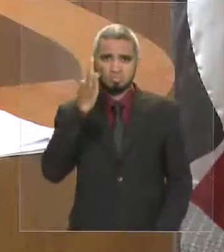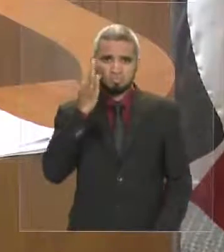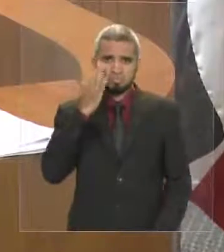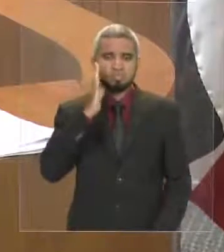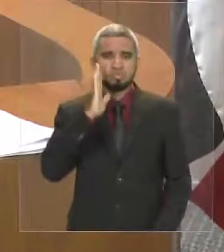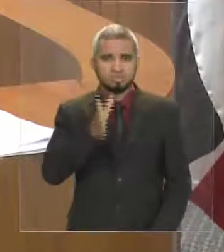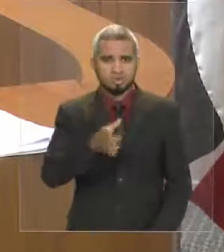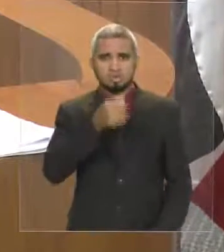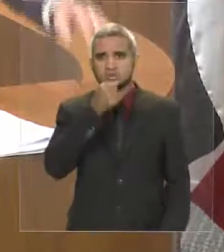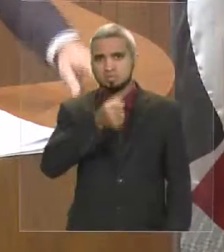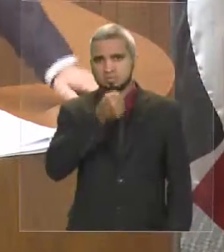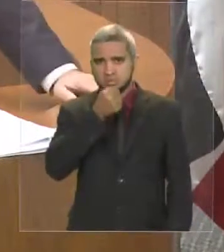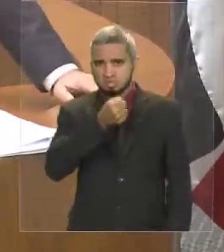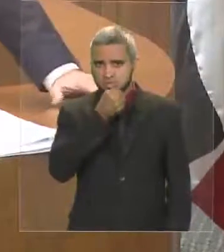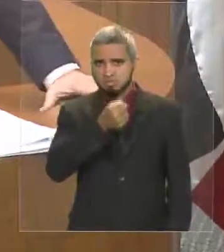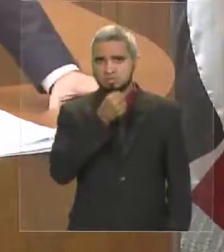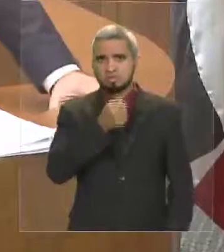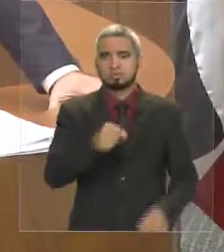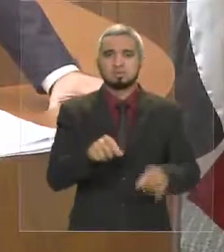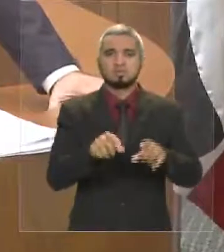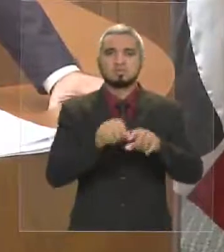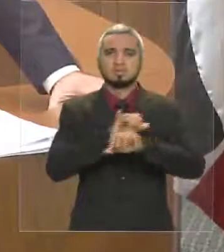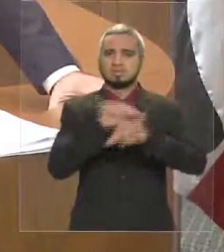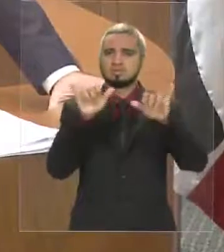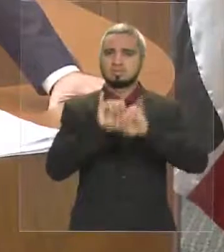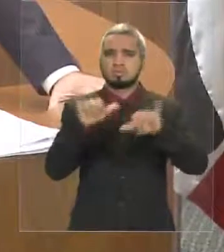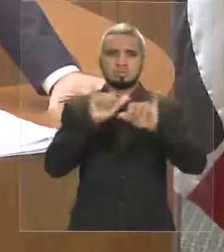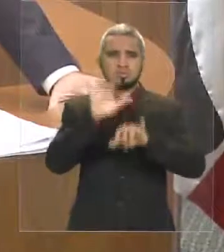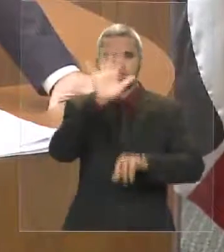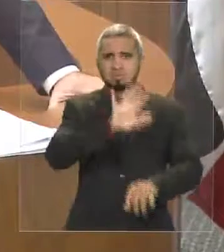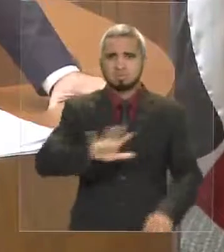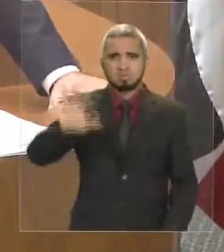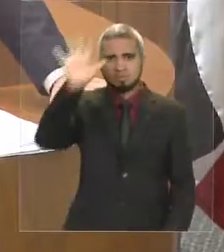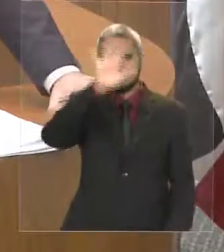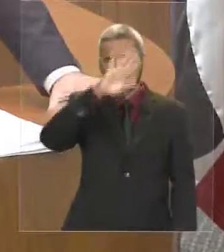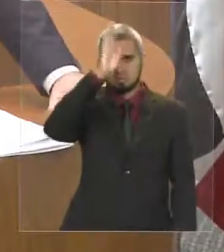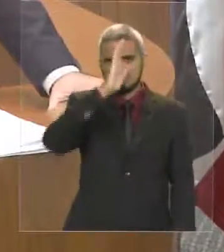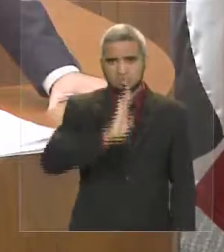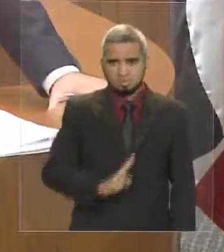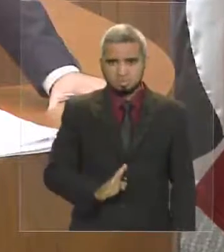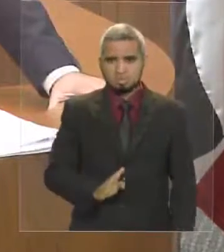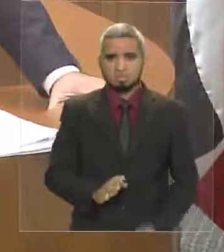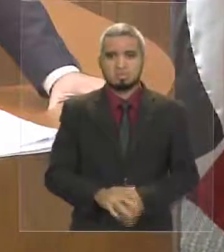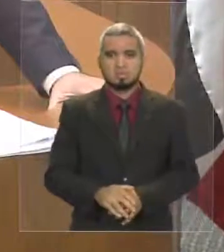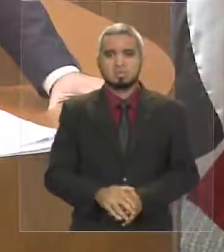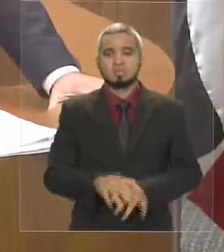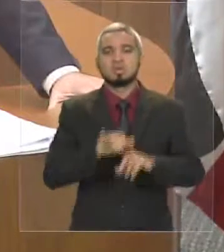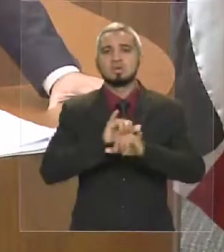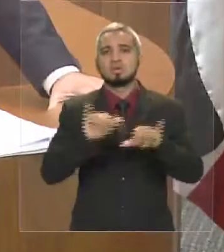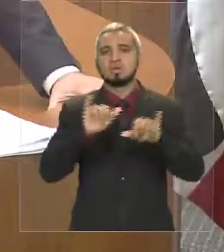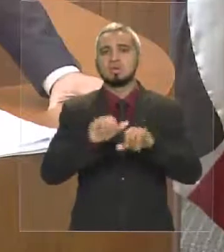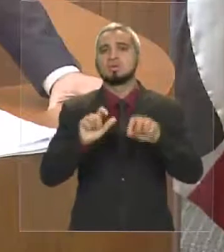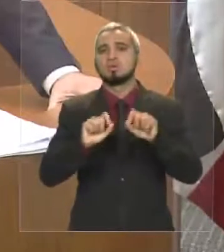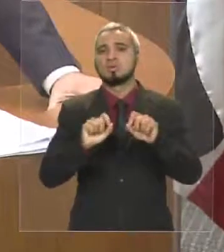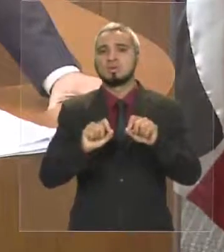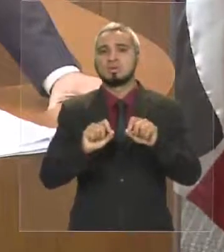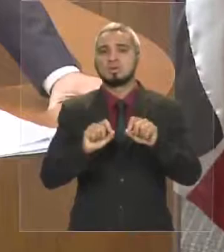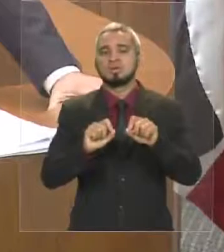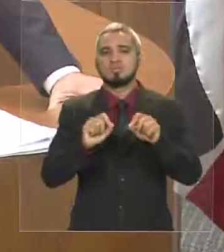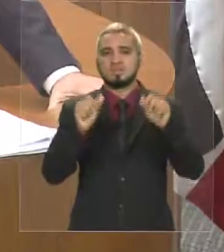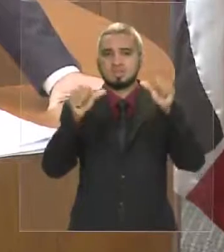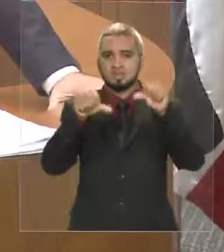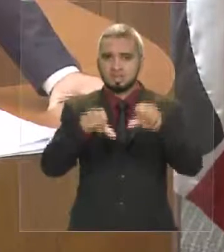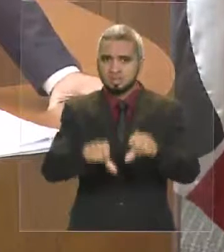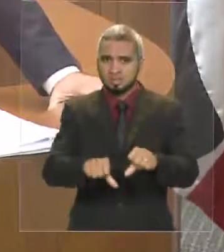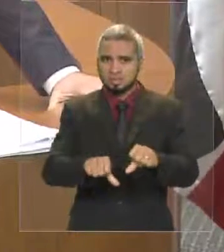diversas entrevistas e matérias de circulação nacional apontando que a salvação para a crise não é